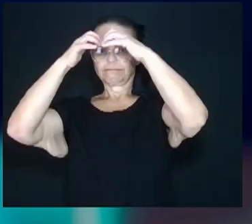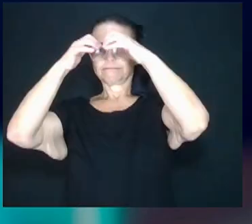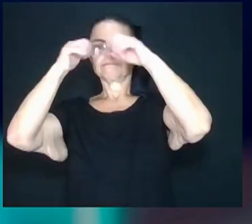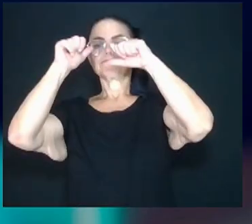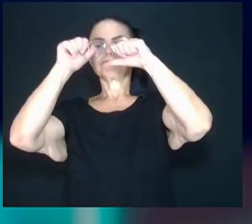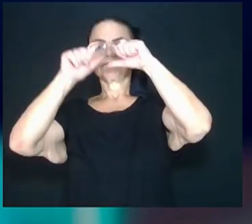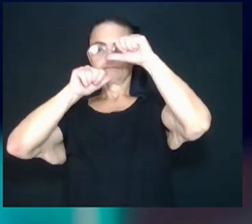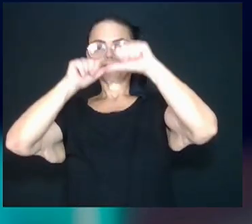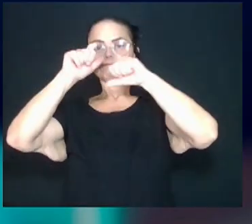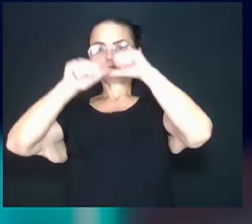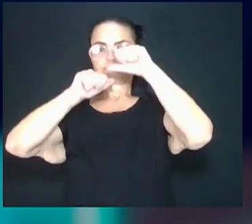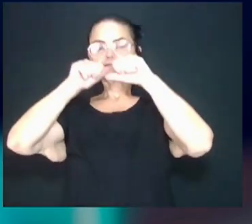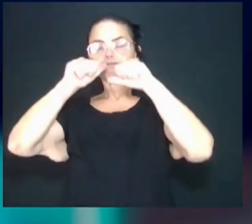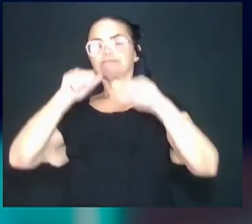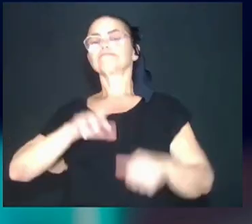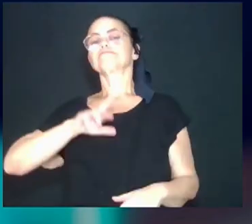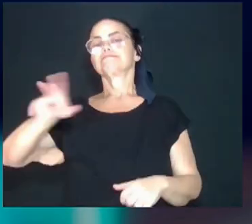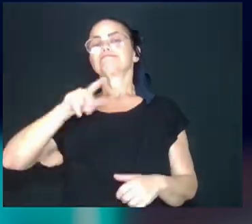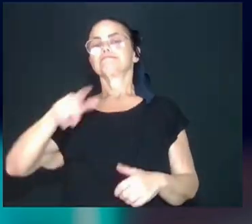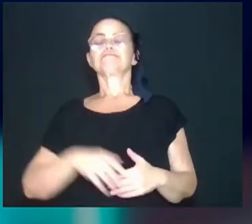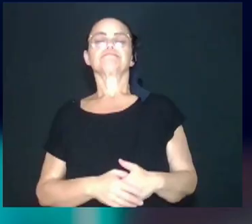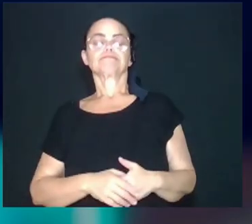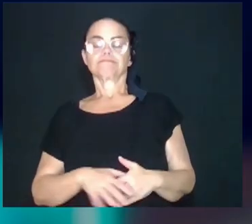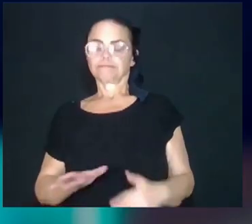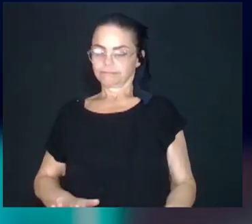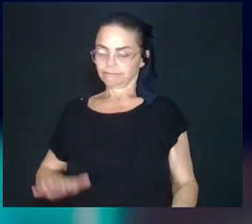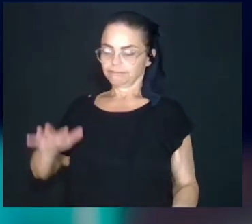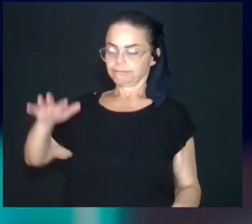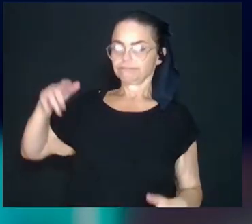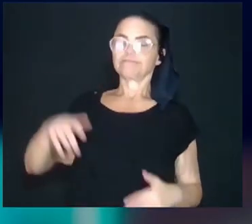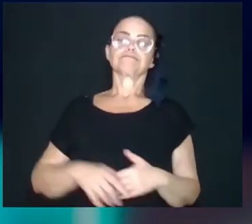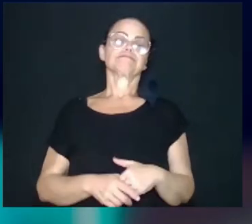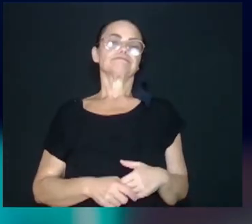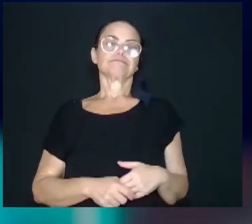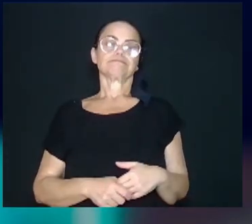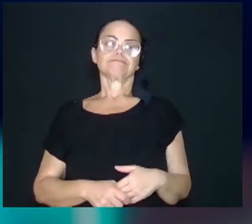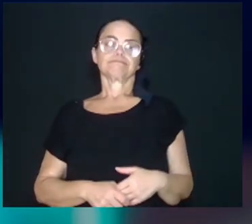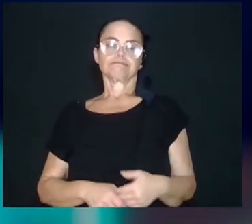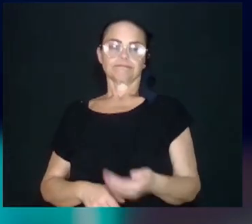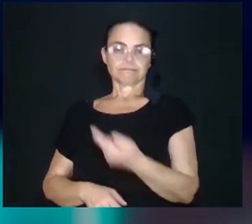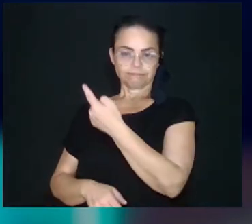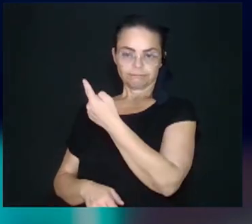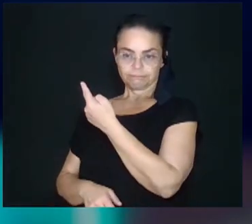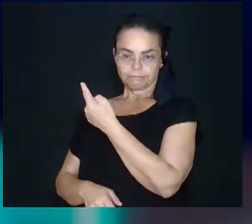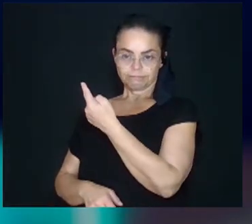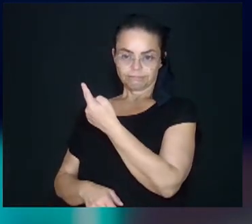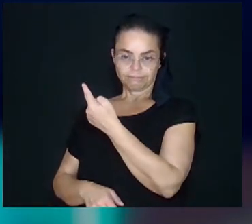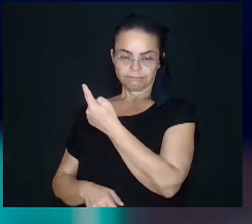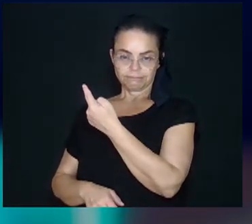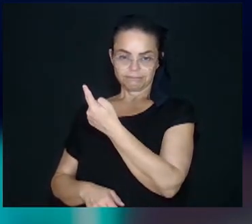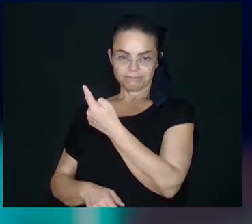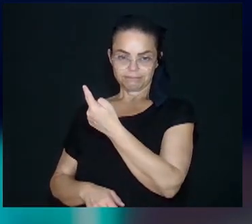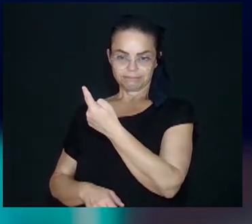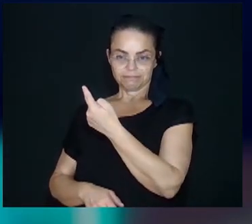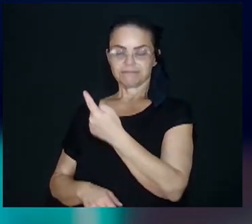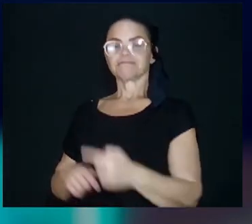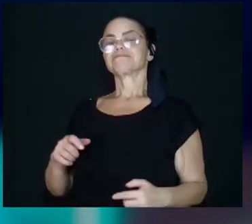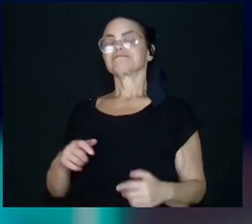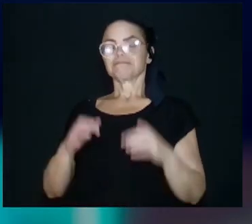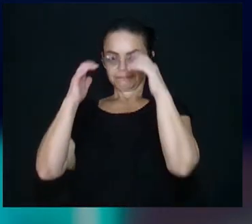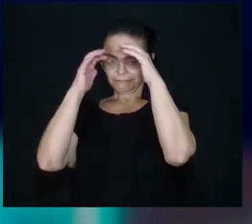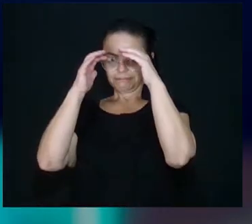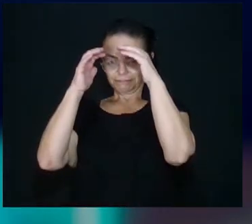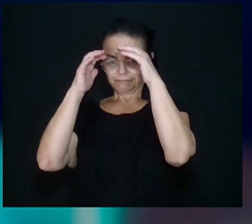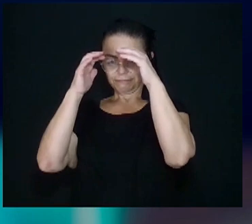aí, durante o crescimento, tá bom? E aí, graças à neurociência, que é o estudo do cérebro